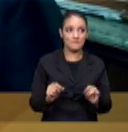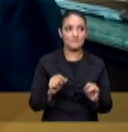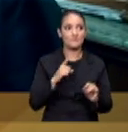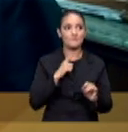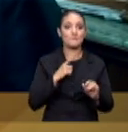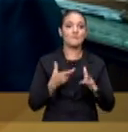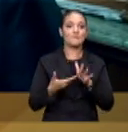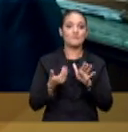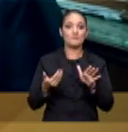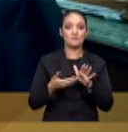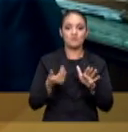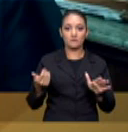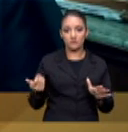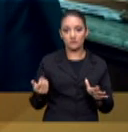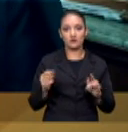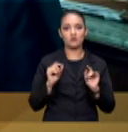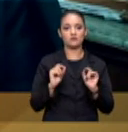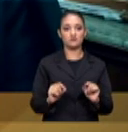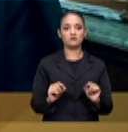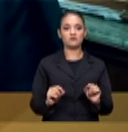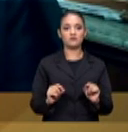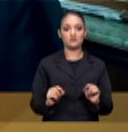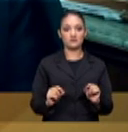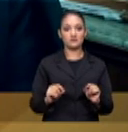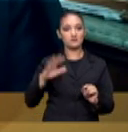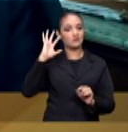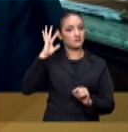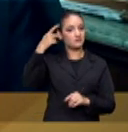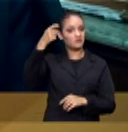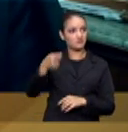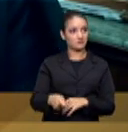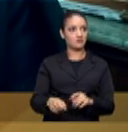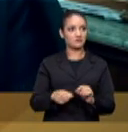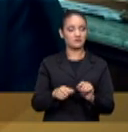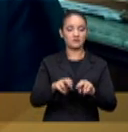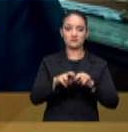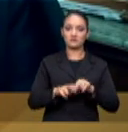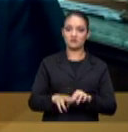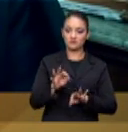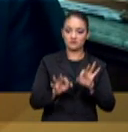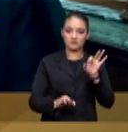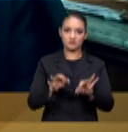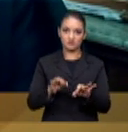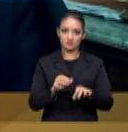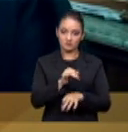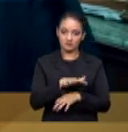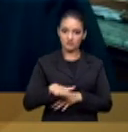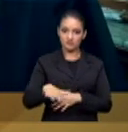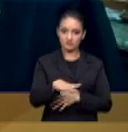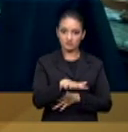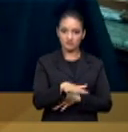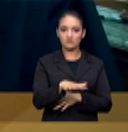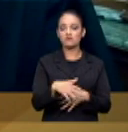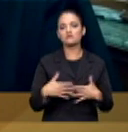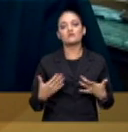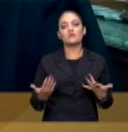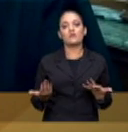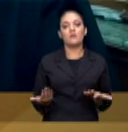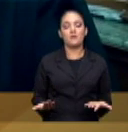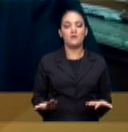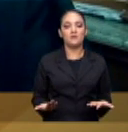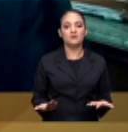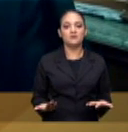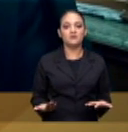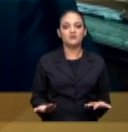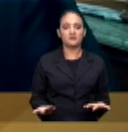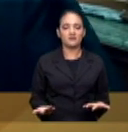jurídico acórdão ou decisão prolatada pela Justiça Comum, perseguia